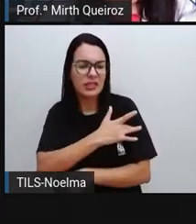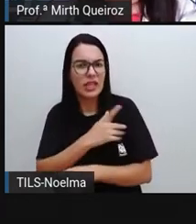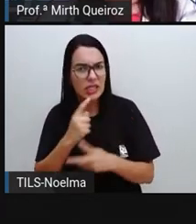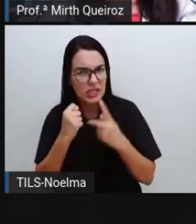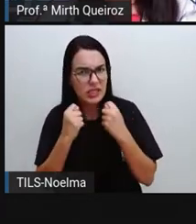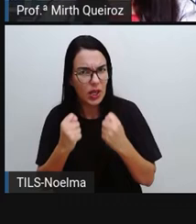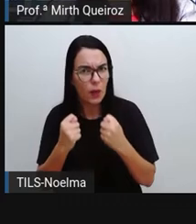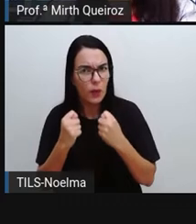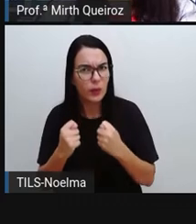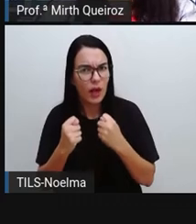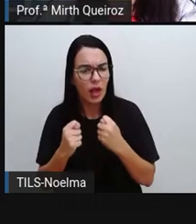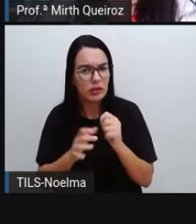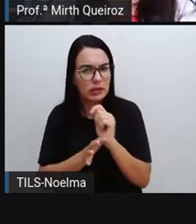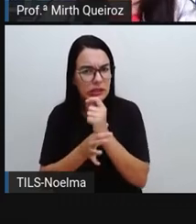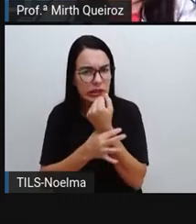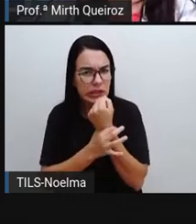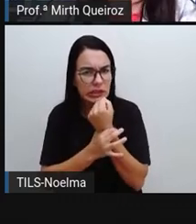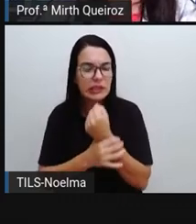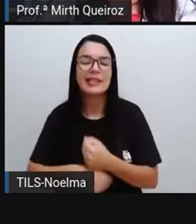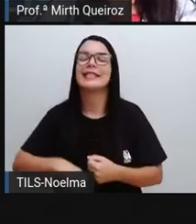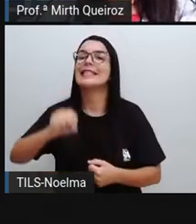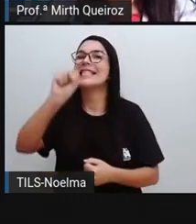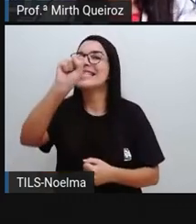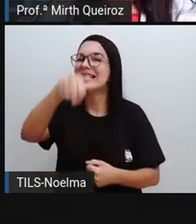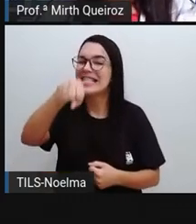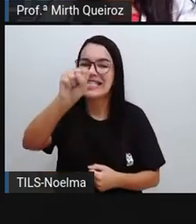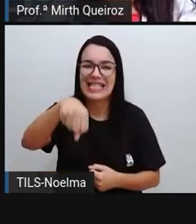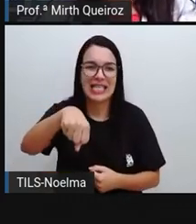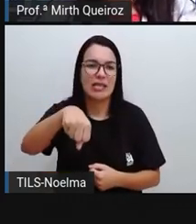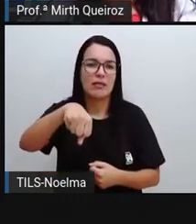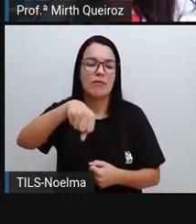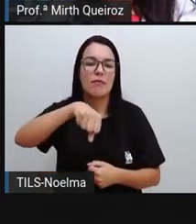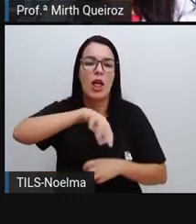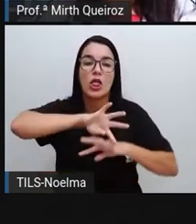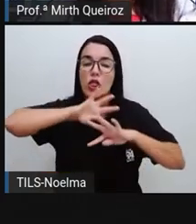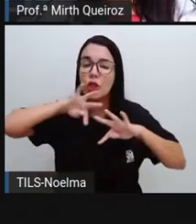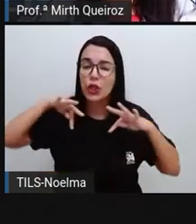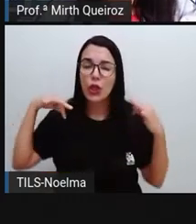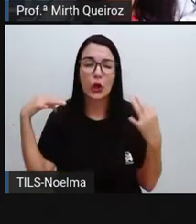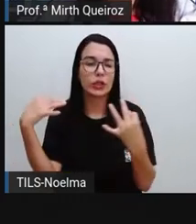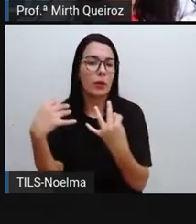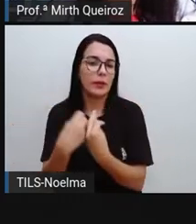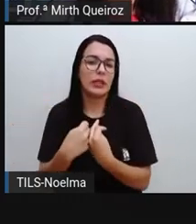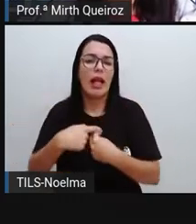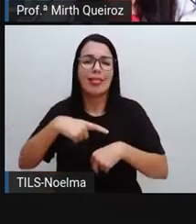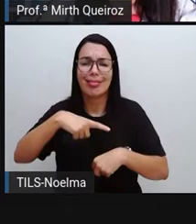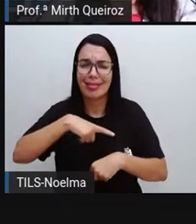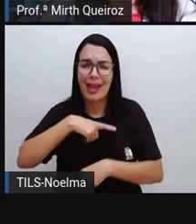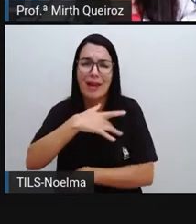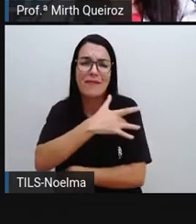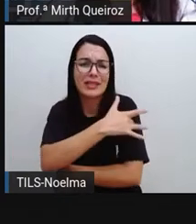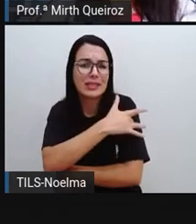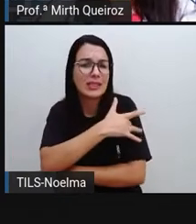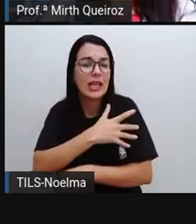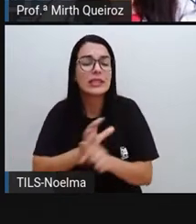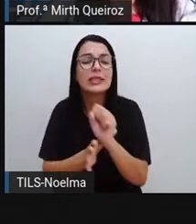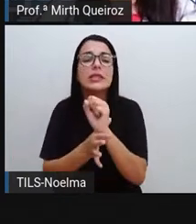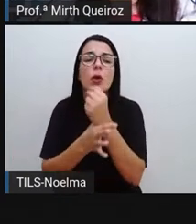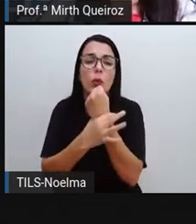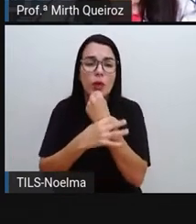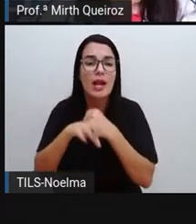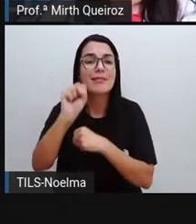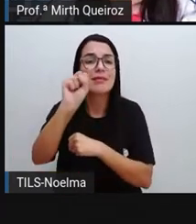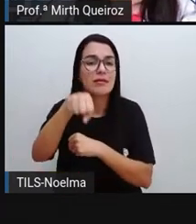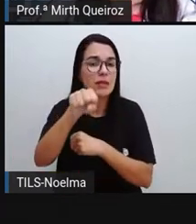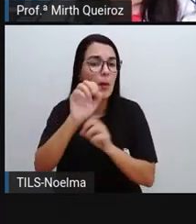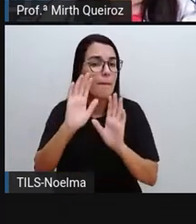segura? Totalmente. Nenhuma reação grave foi relatada aí depois de testes aí